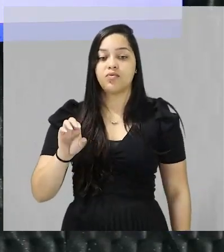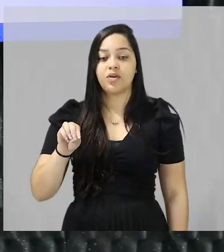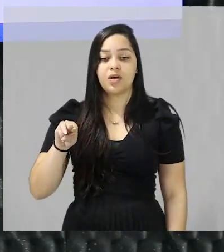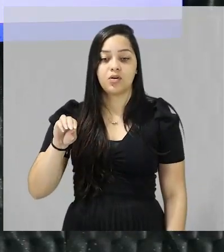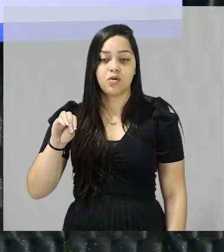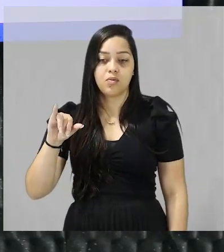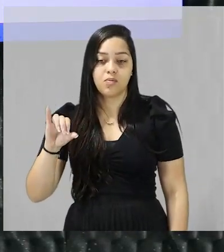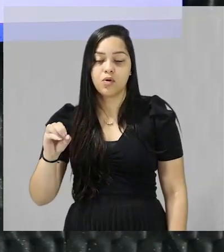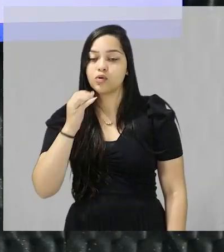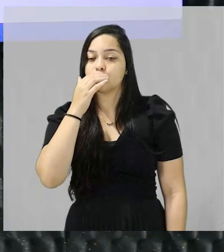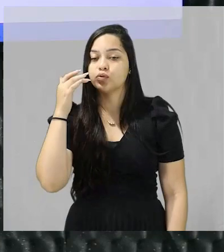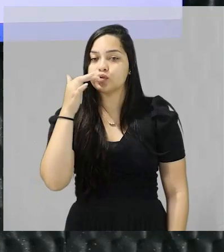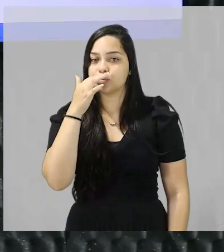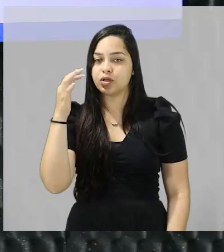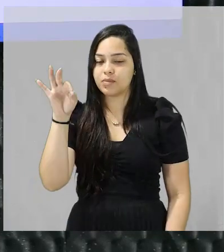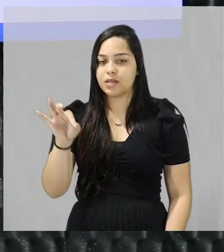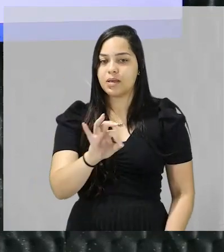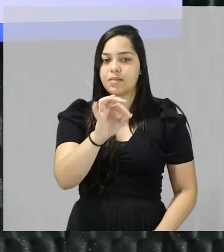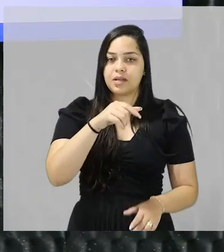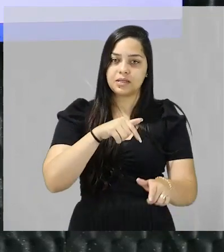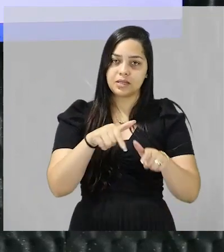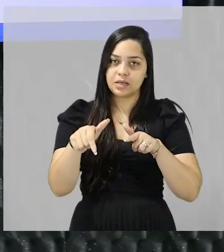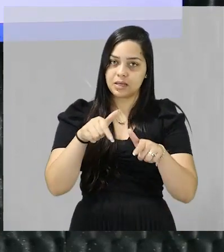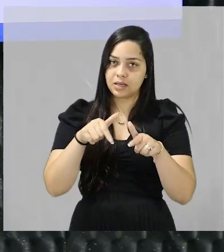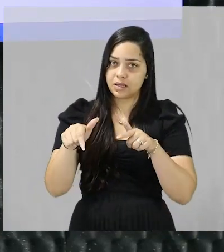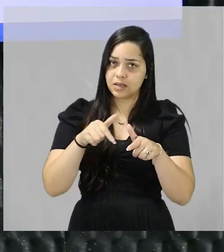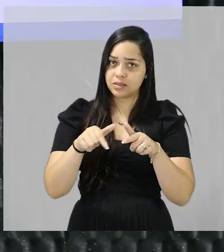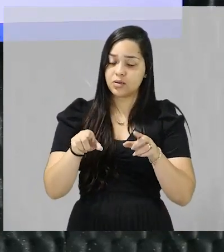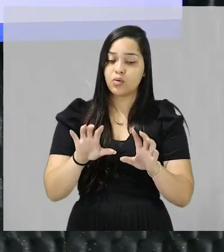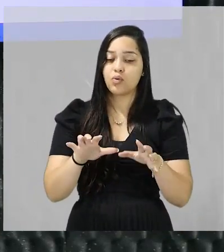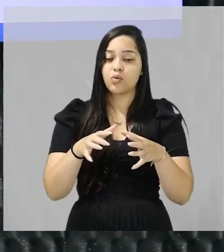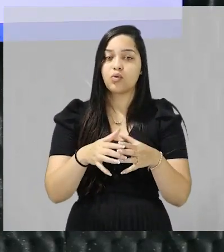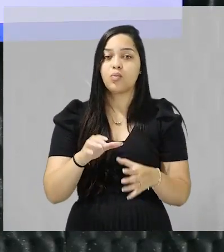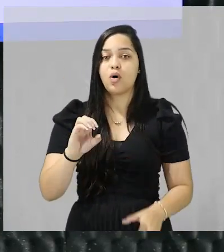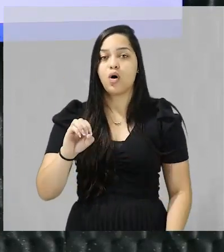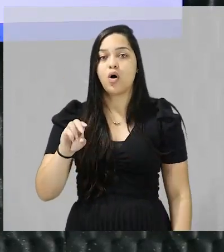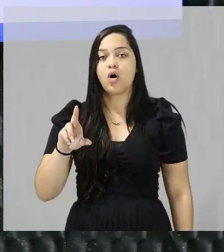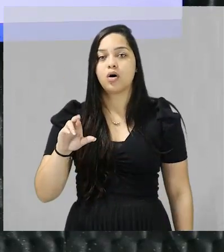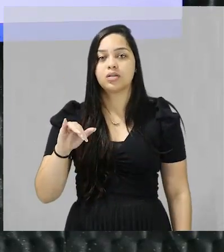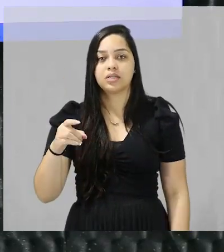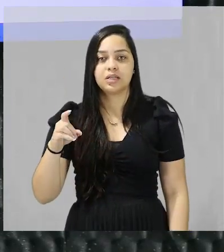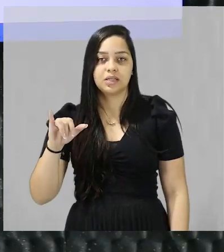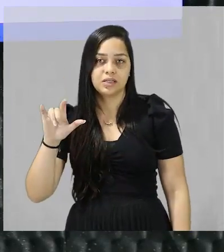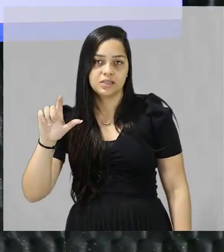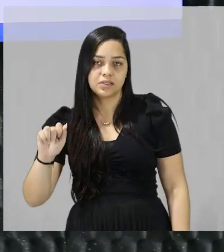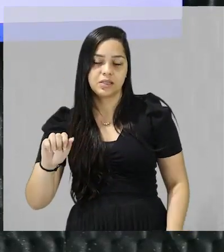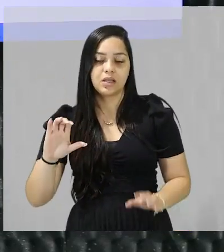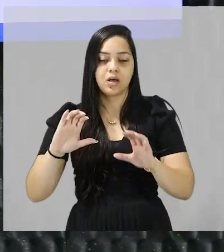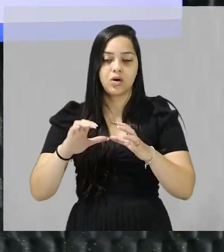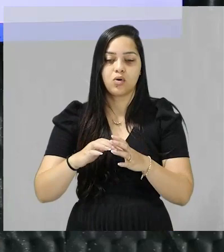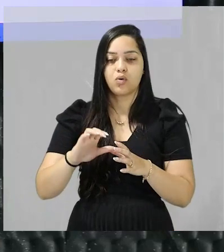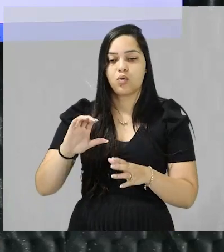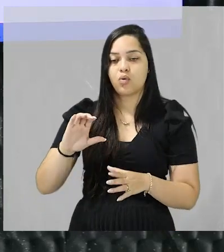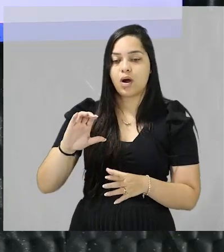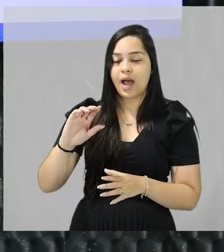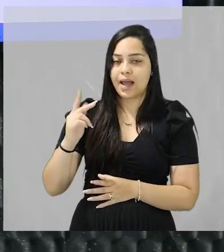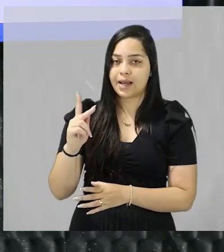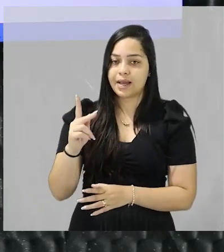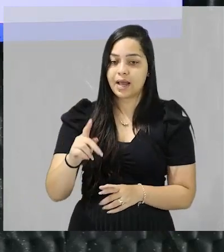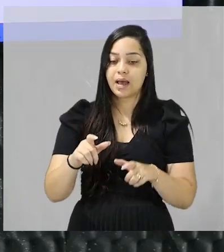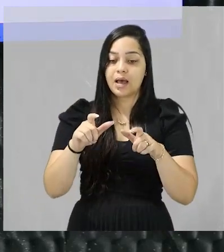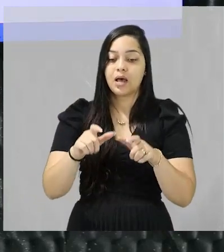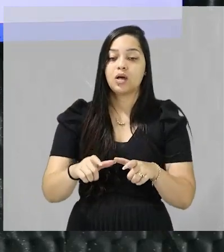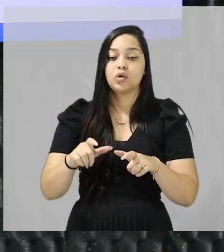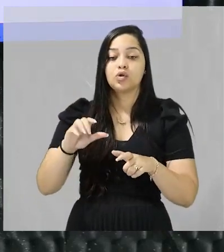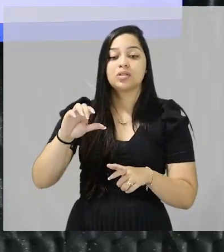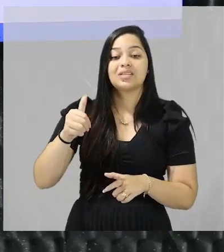produzido pelas abelhas operárias, o grupo hidroxila, o grupo OH, está localizado no carbono 10.